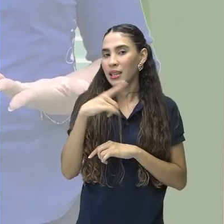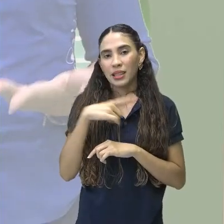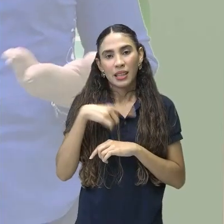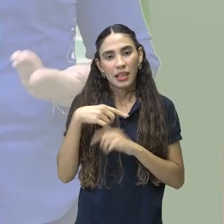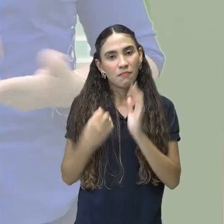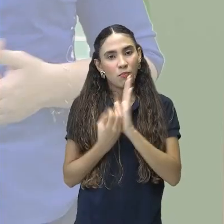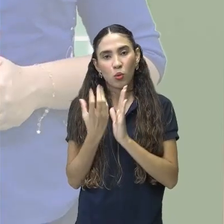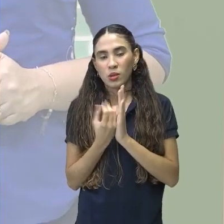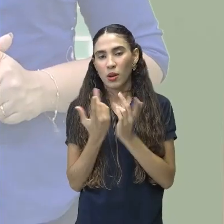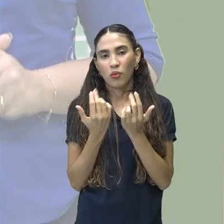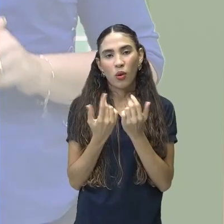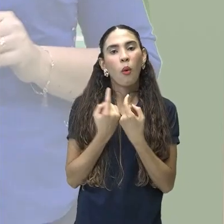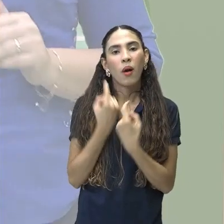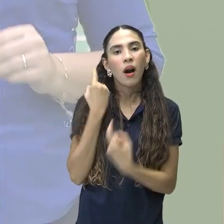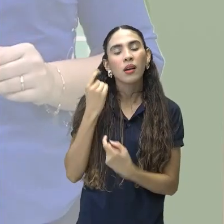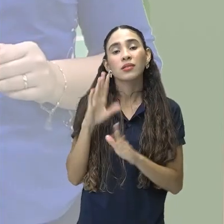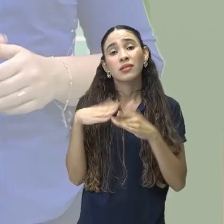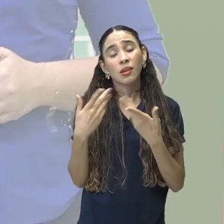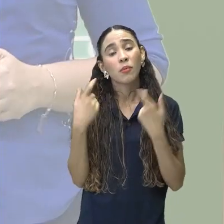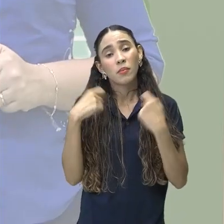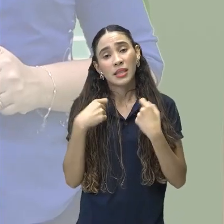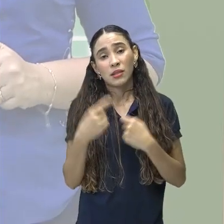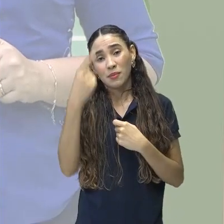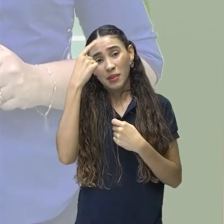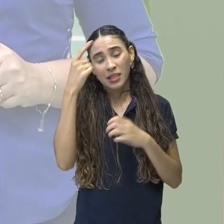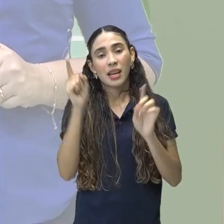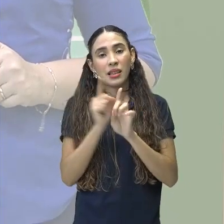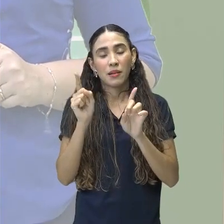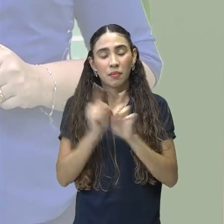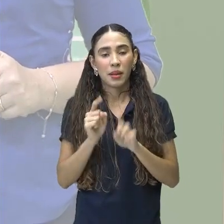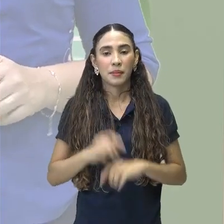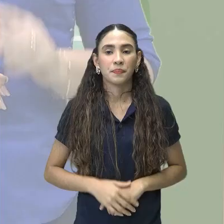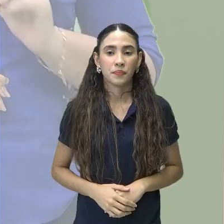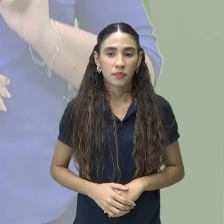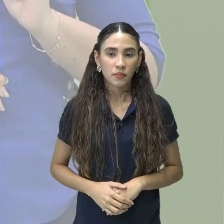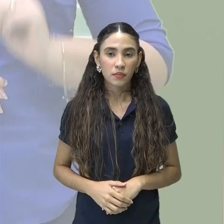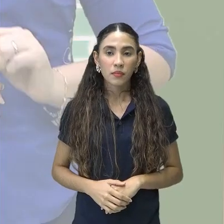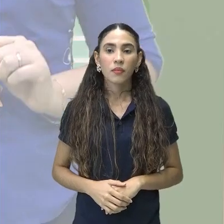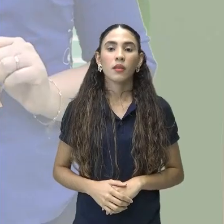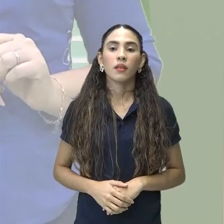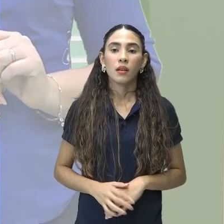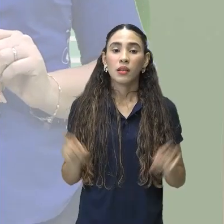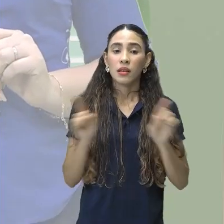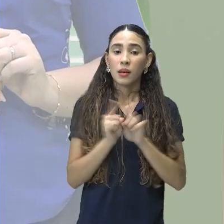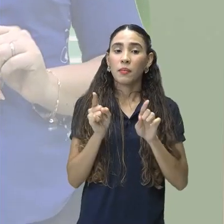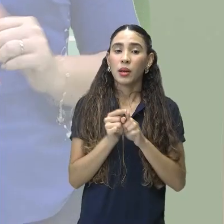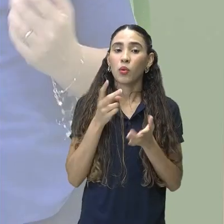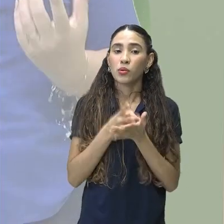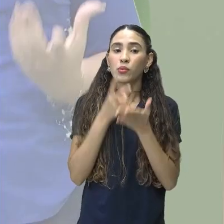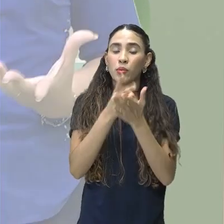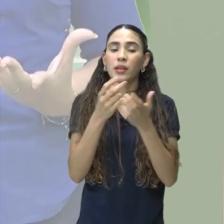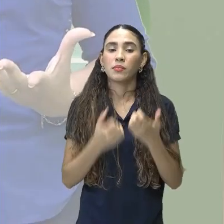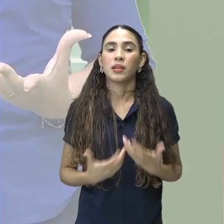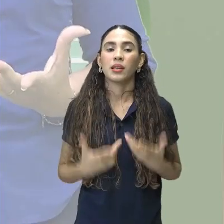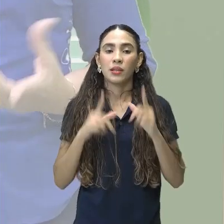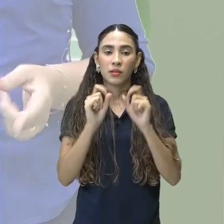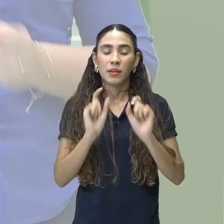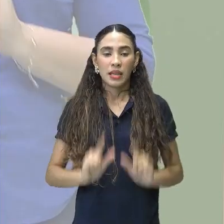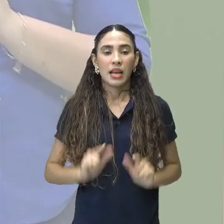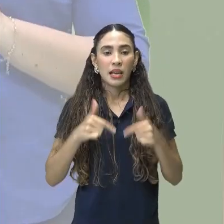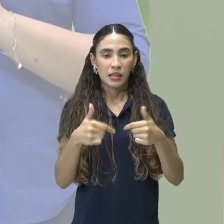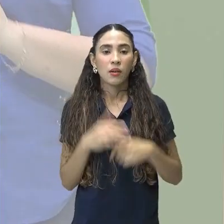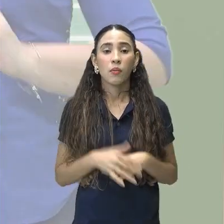mesma produção de antes. Então, é preciso pensar também nesse aspecto. E ainda, para a gente continuar falando dessas